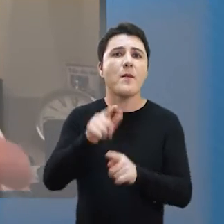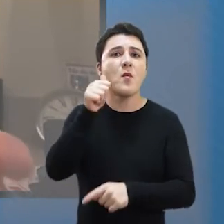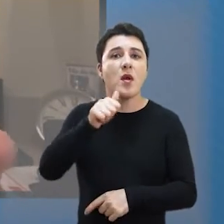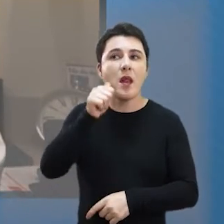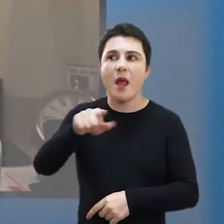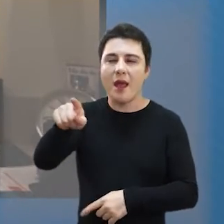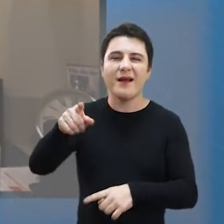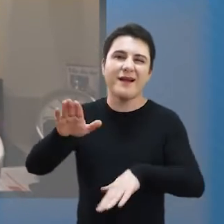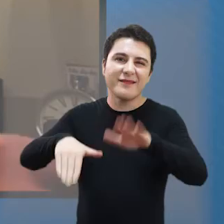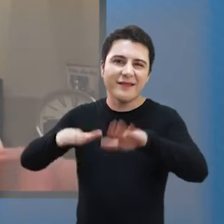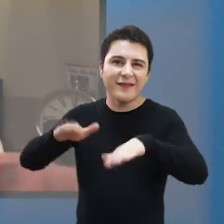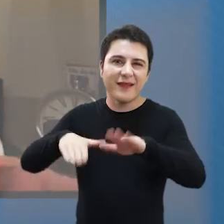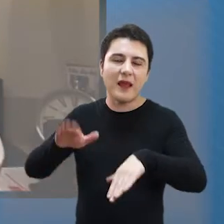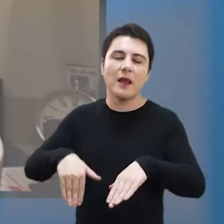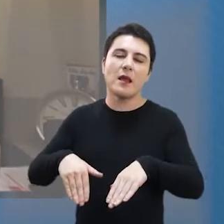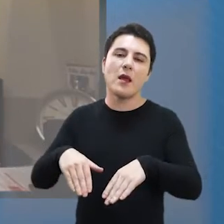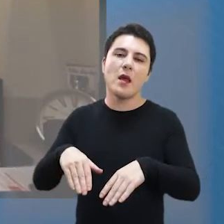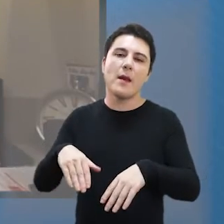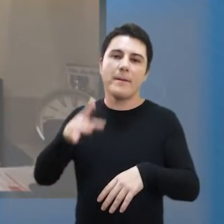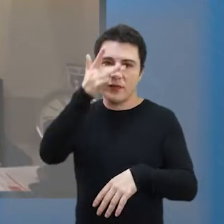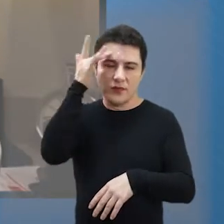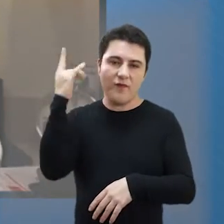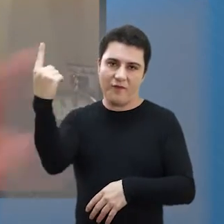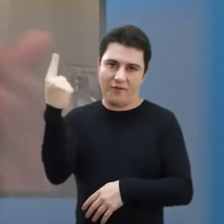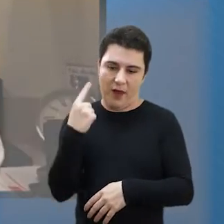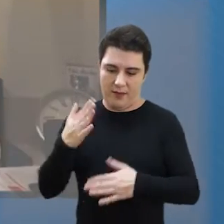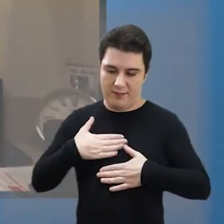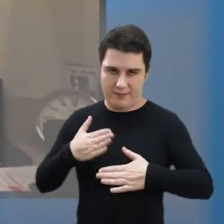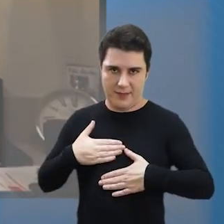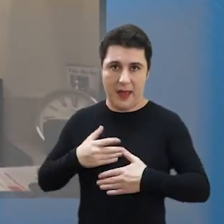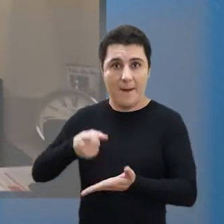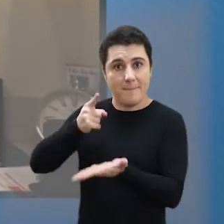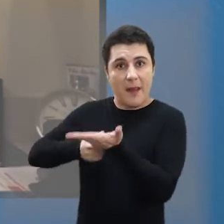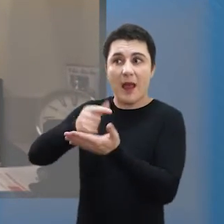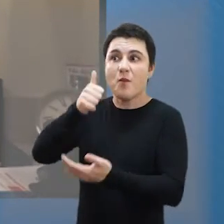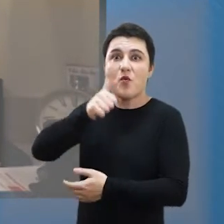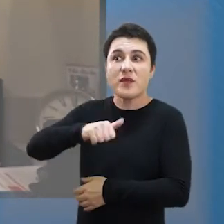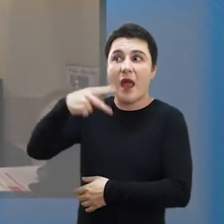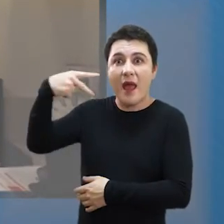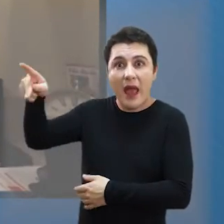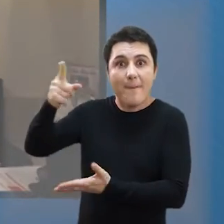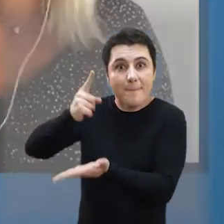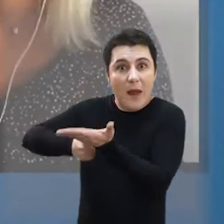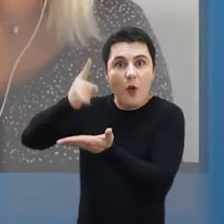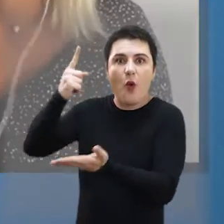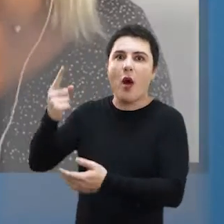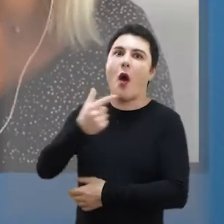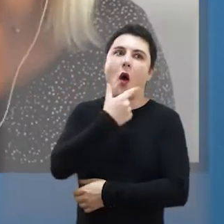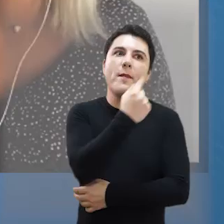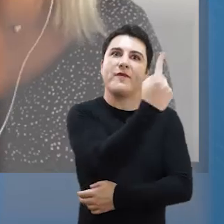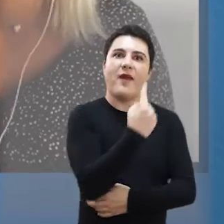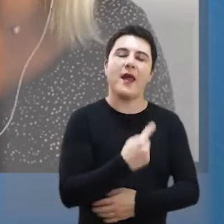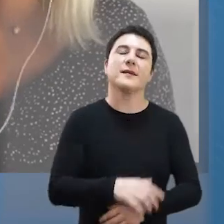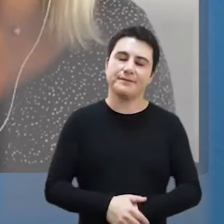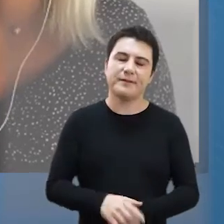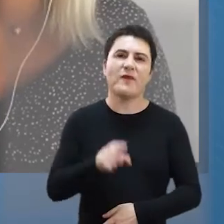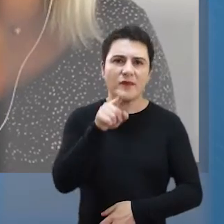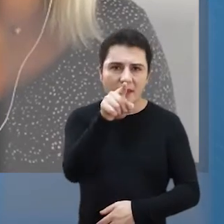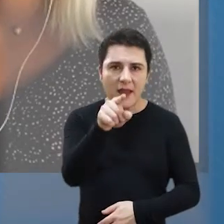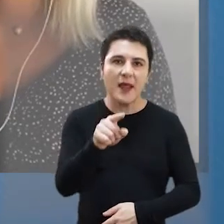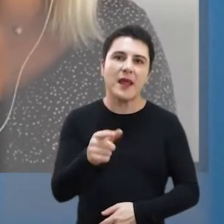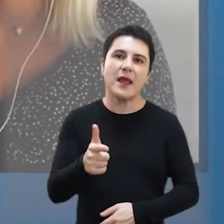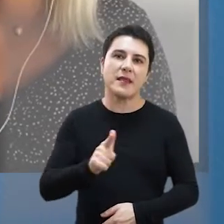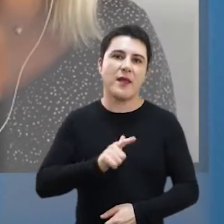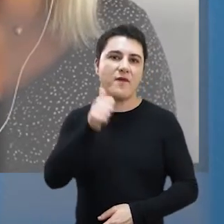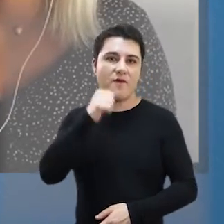para as mulheres, porque metade dos pacientes que vêm me procurar, quem marca a consulta, na verdade, é a mulher, não é o homem, tá? Então, eu falo assim,